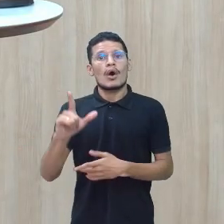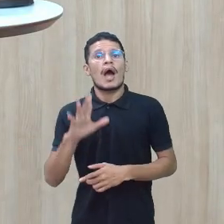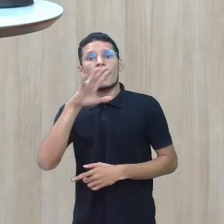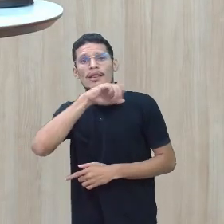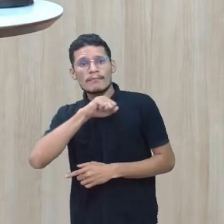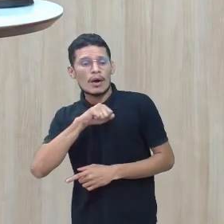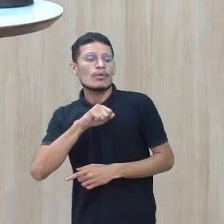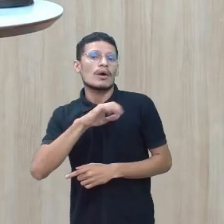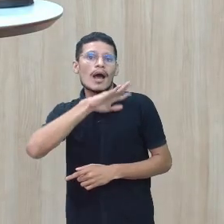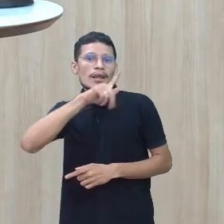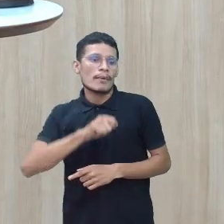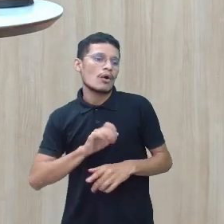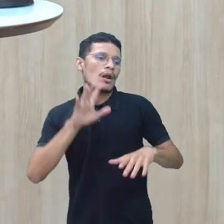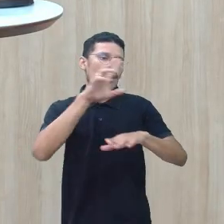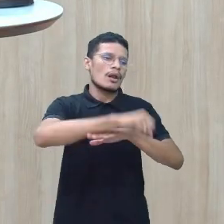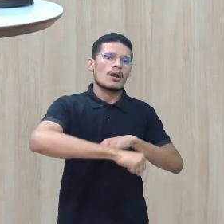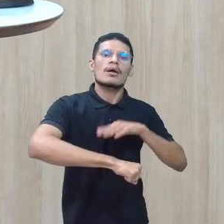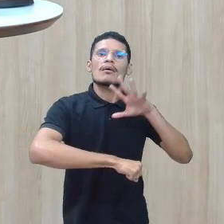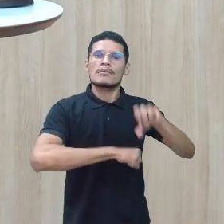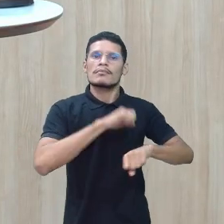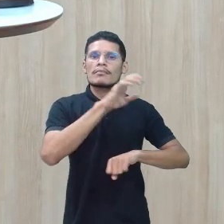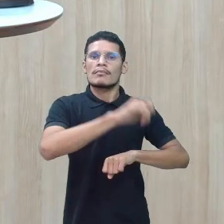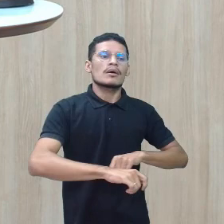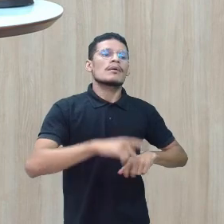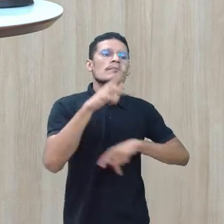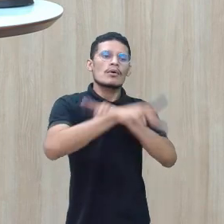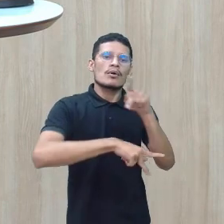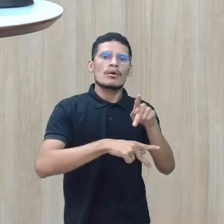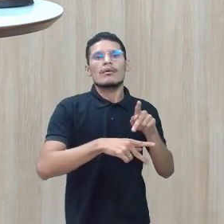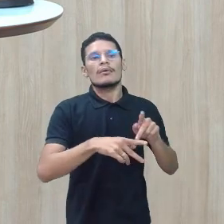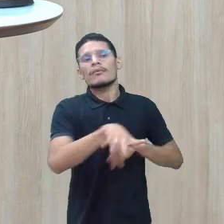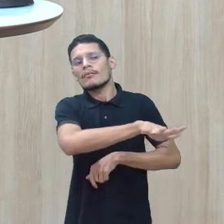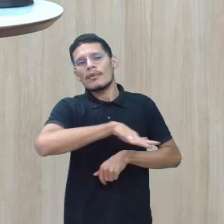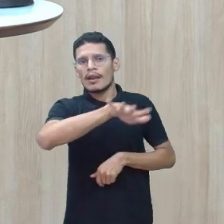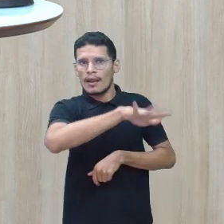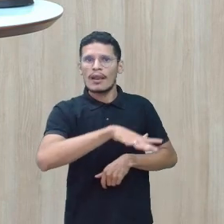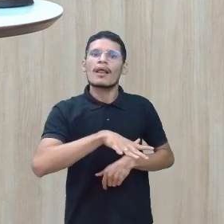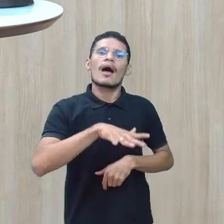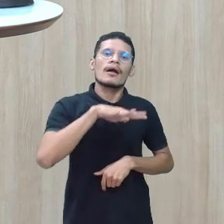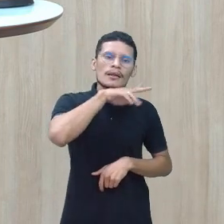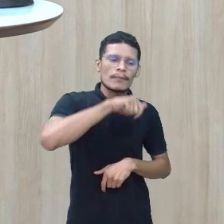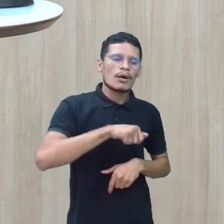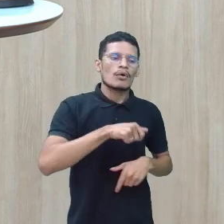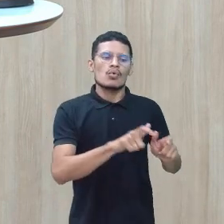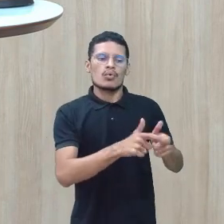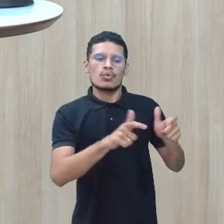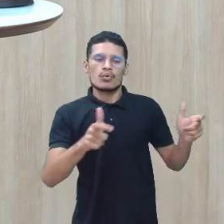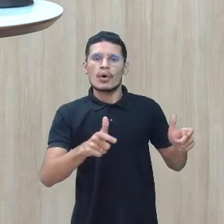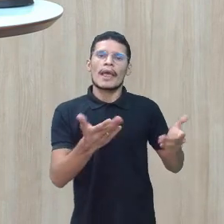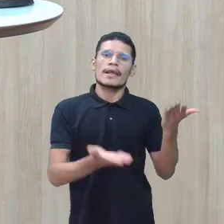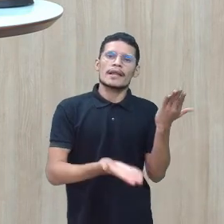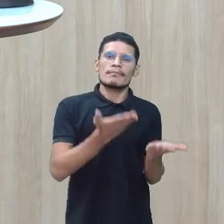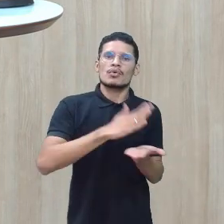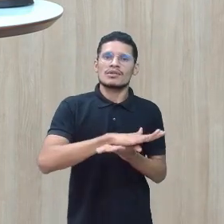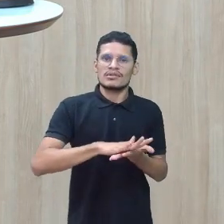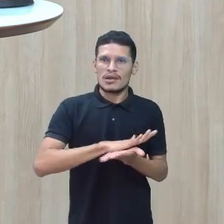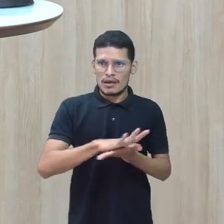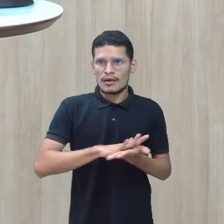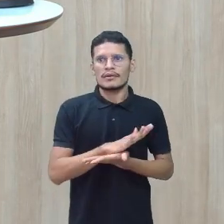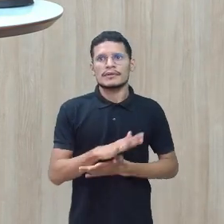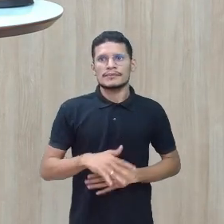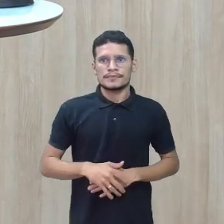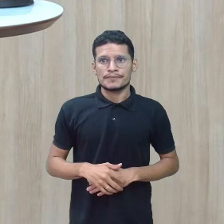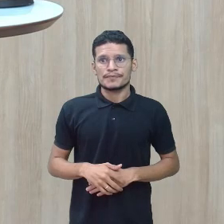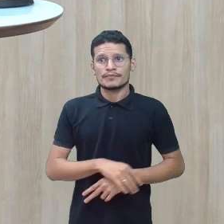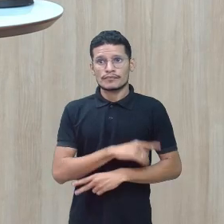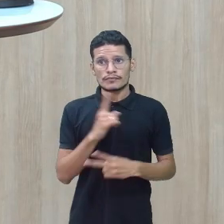aquela população cresce de forma desordenada, em desequilíbrio. Então, é importante a nossa preservação das